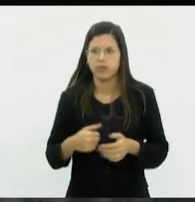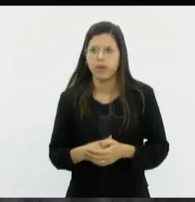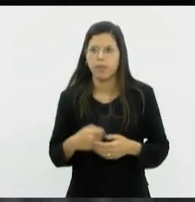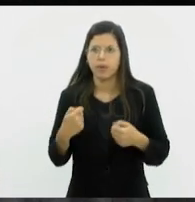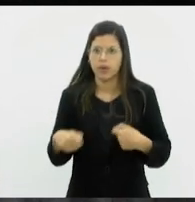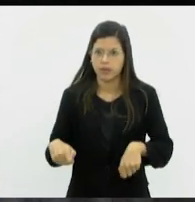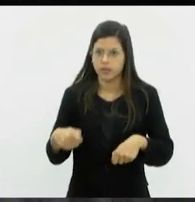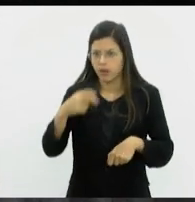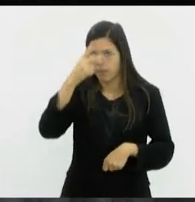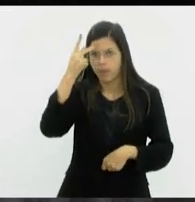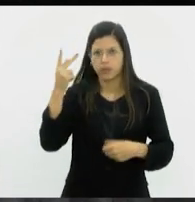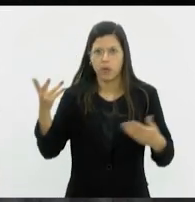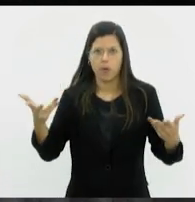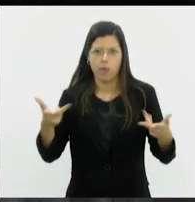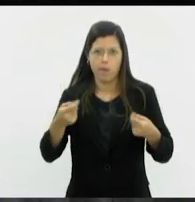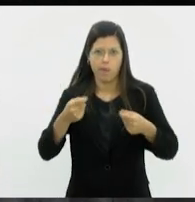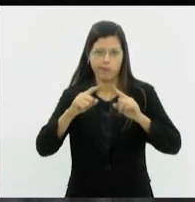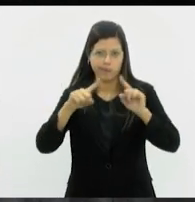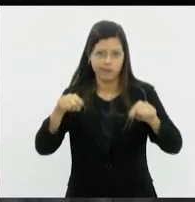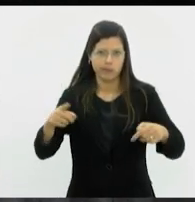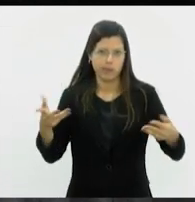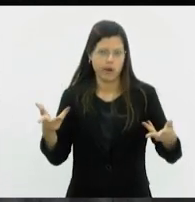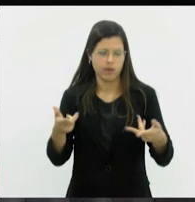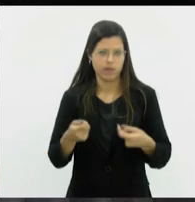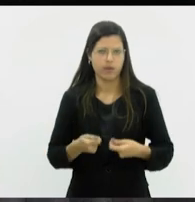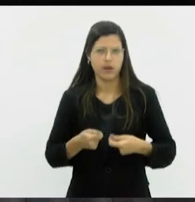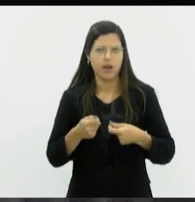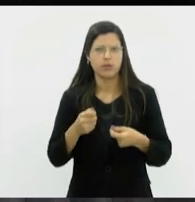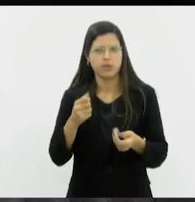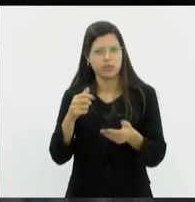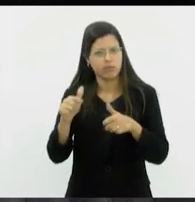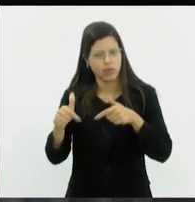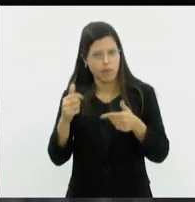obra qualificada e especializada, gerando